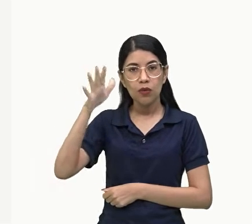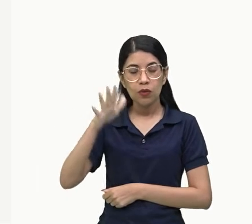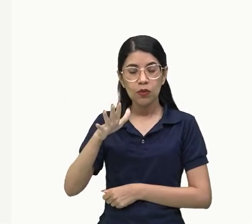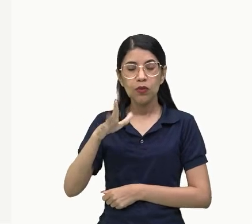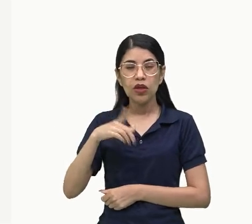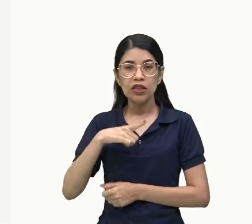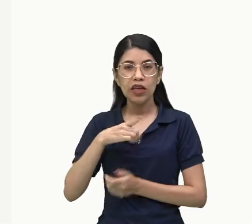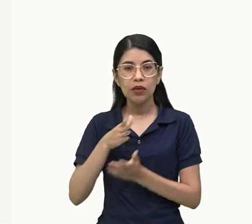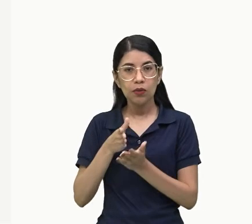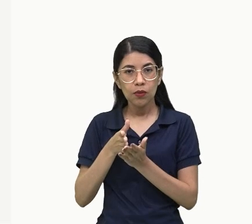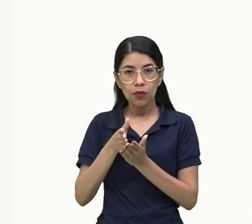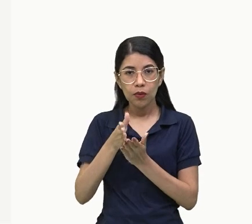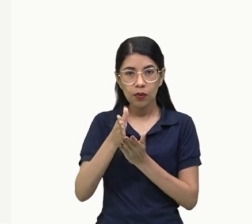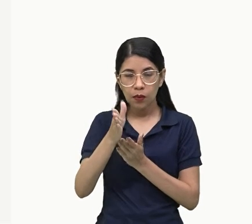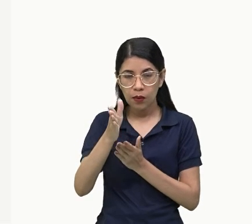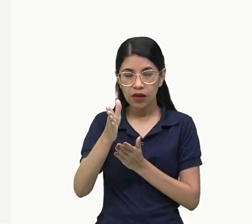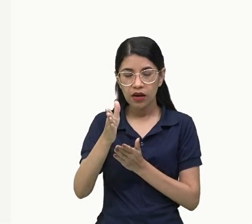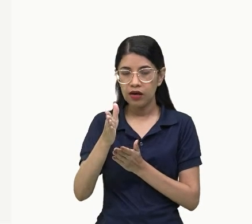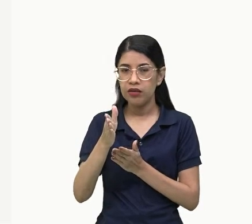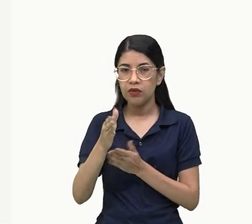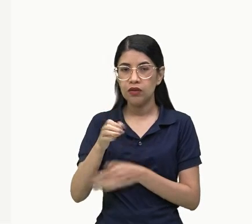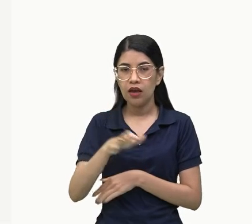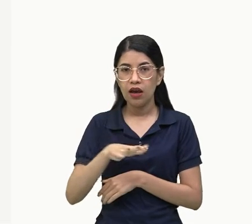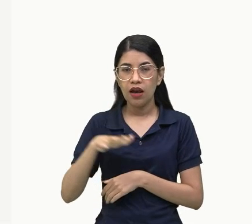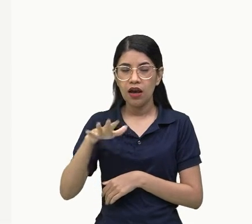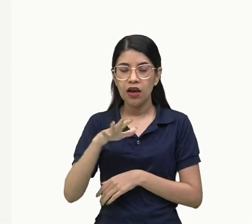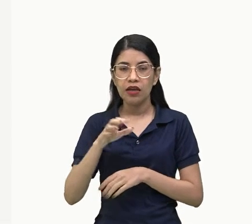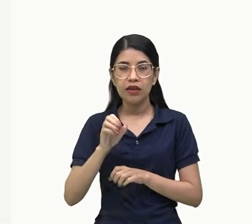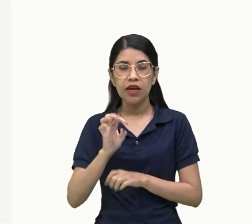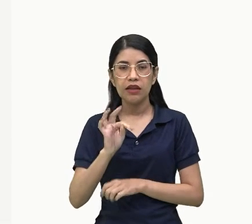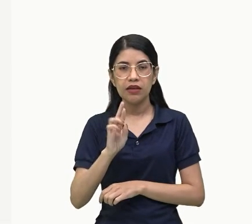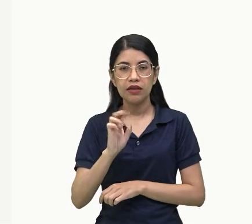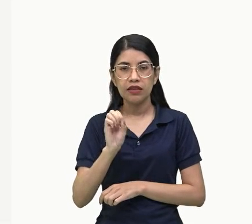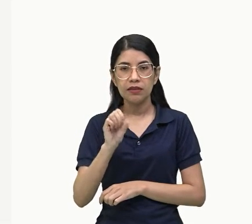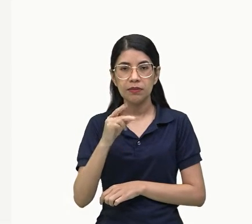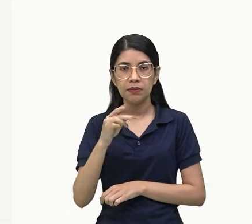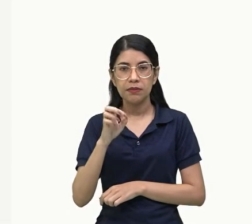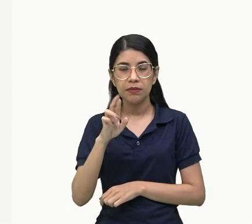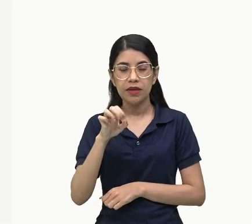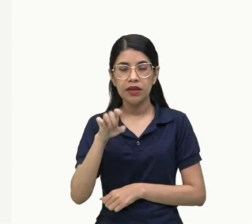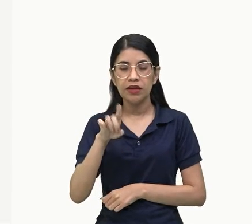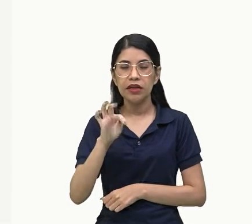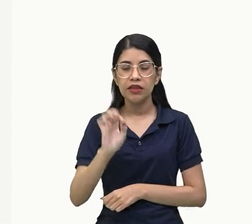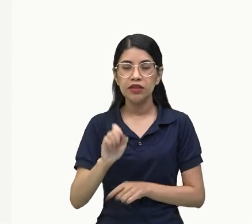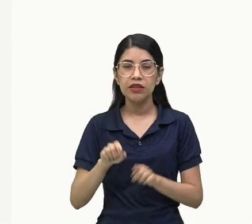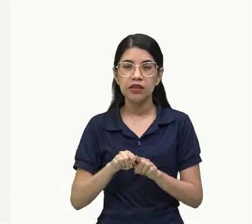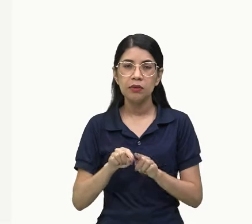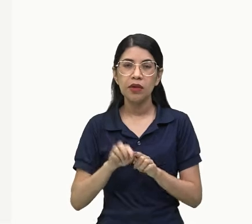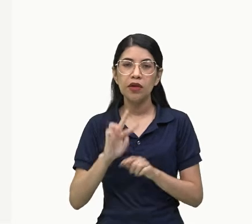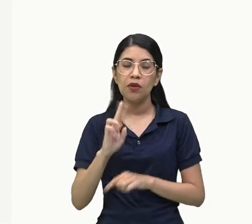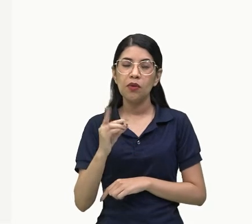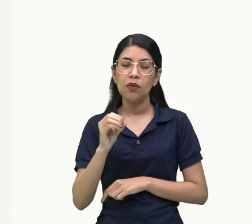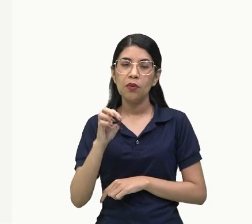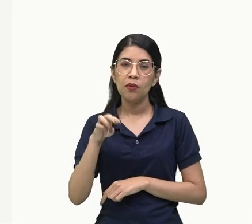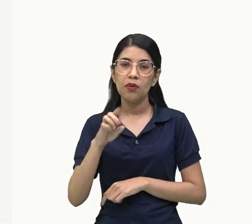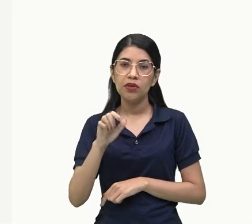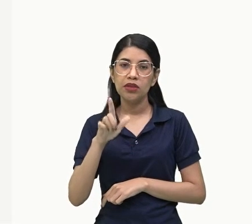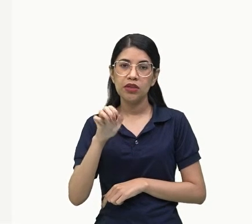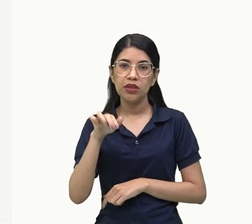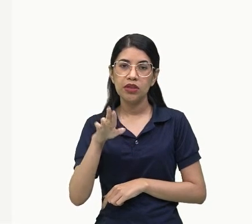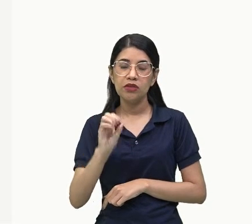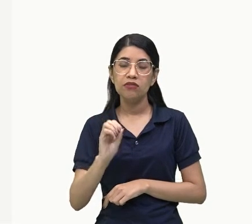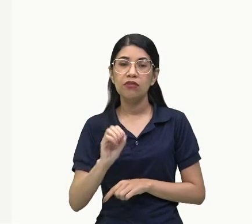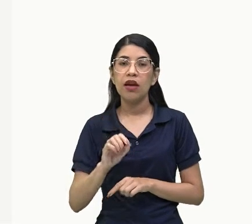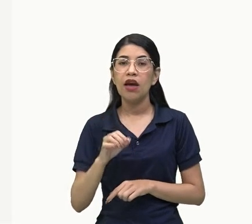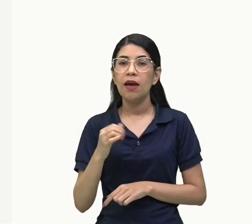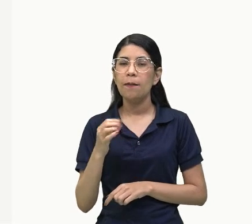percorre trajetórias retilíneas em meios transparentes e homogêneos. Parece óbvio, né, pessoal? Mas é importante. A